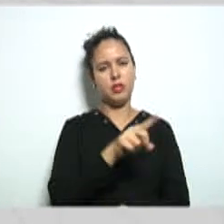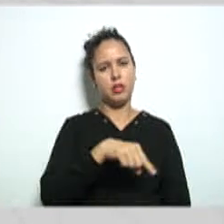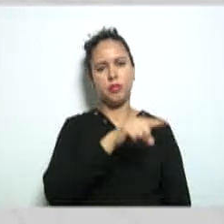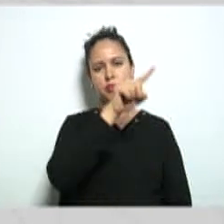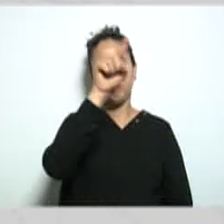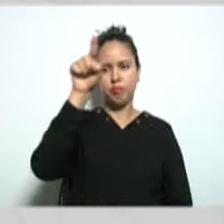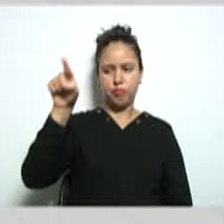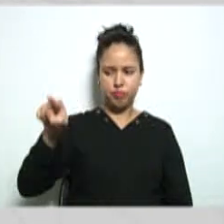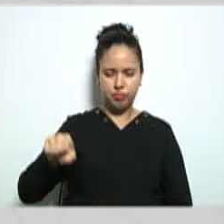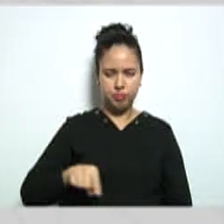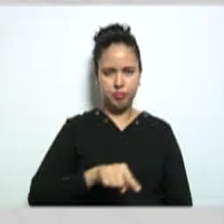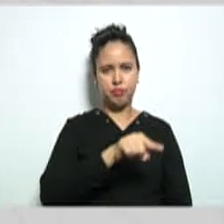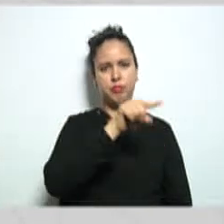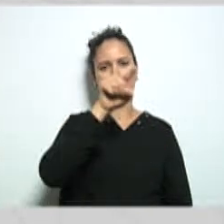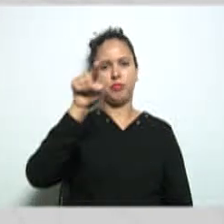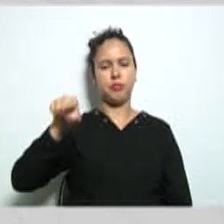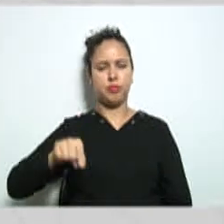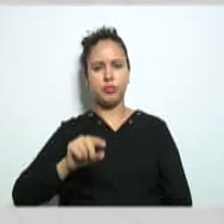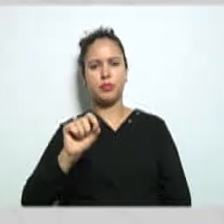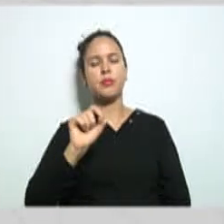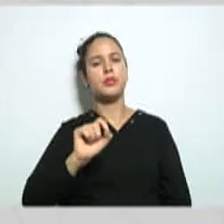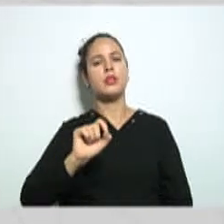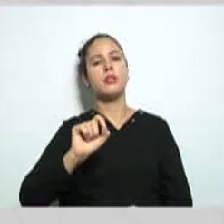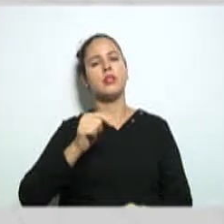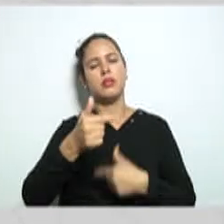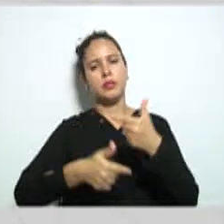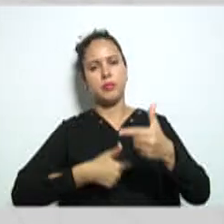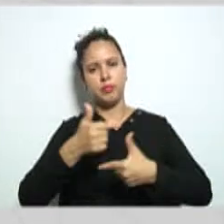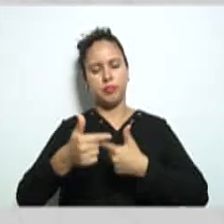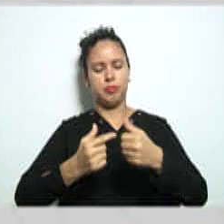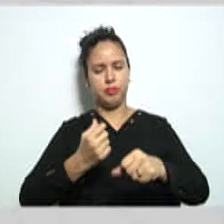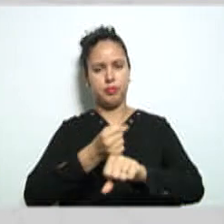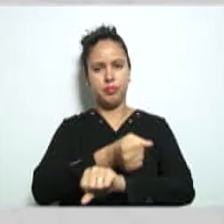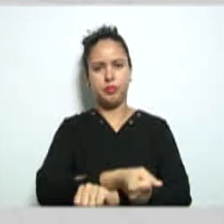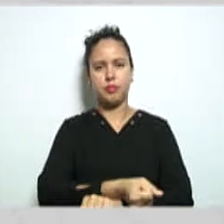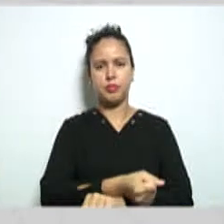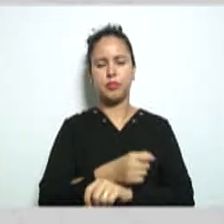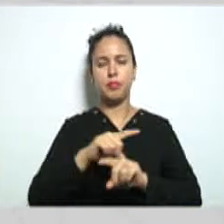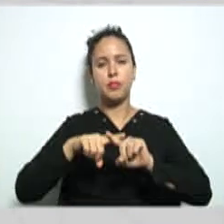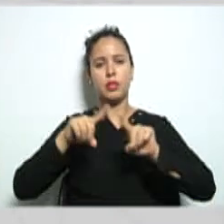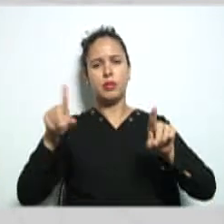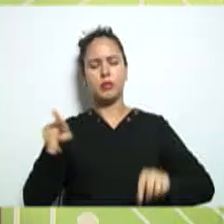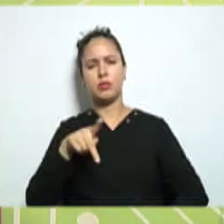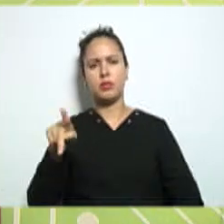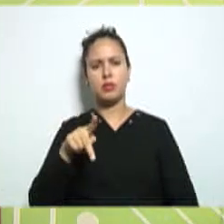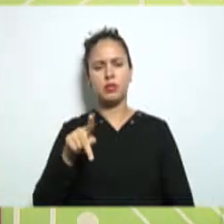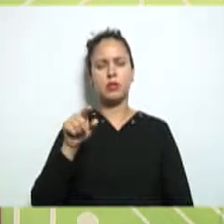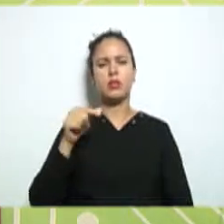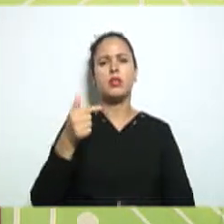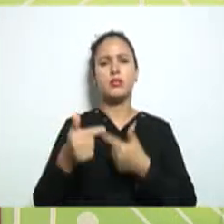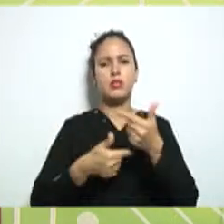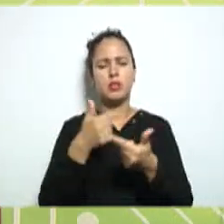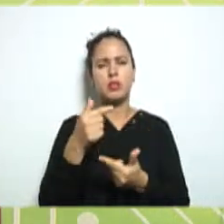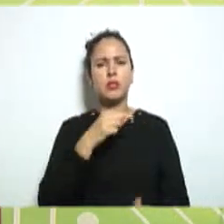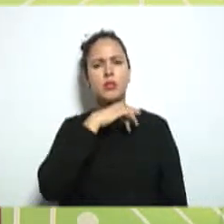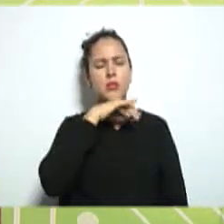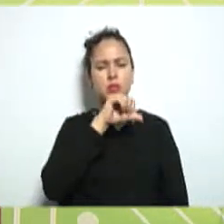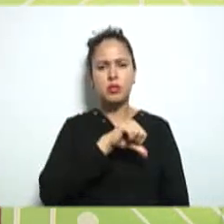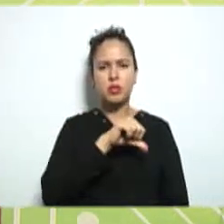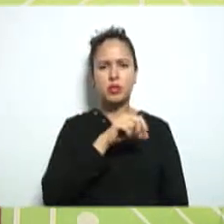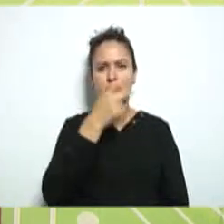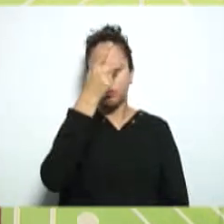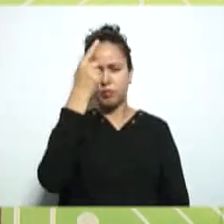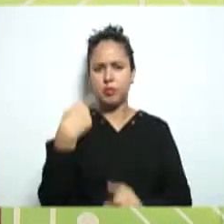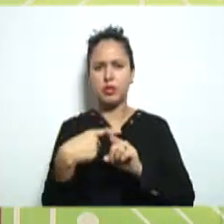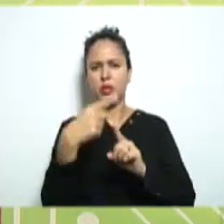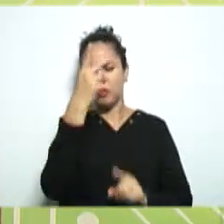trabalho escravo. Então, vocês podem ter a seguinte dúvida: professora, se esse trabalho é tão ruim, o que essa pessoa foi fazer lá,